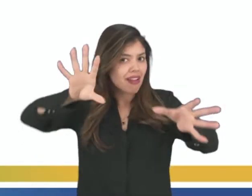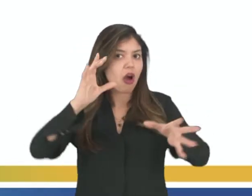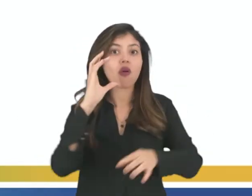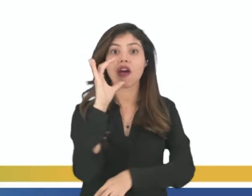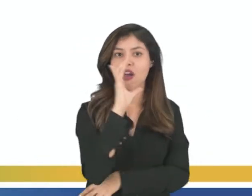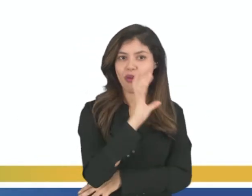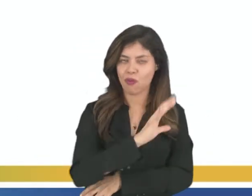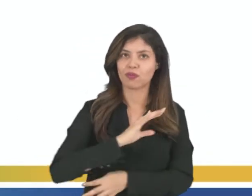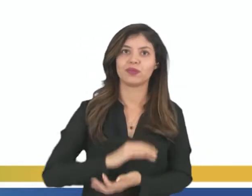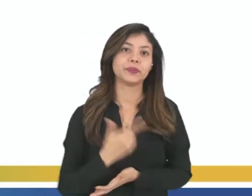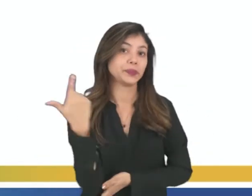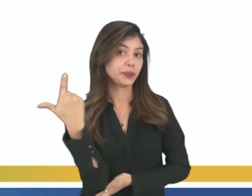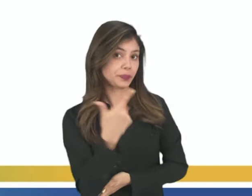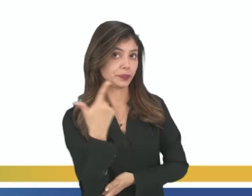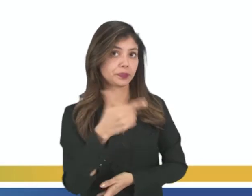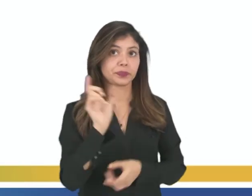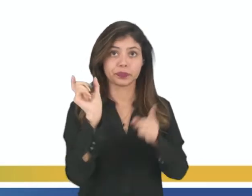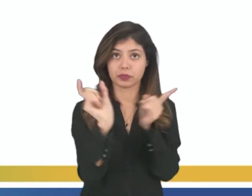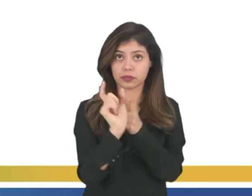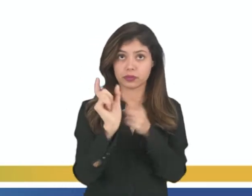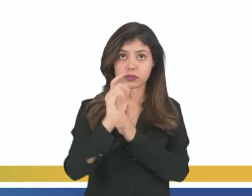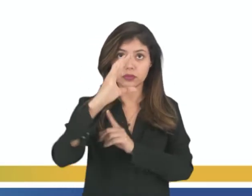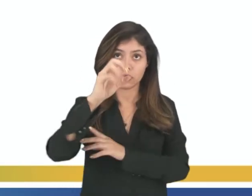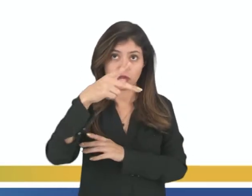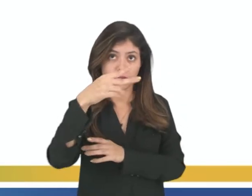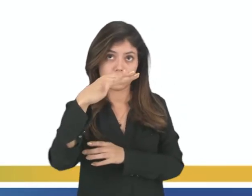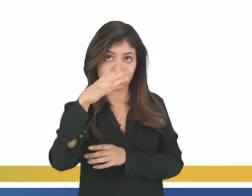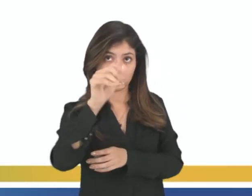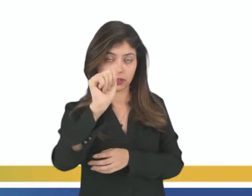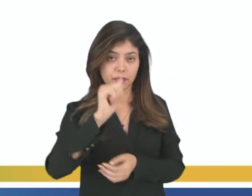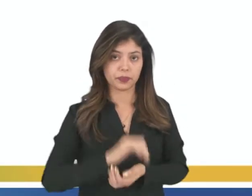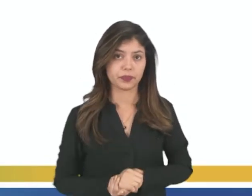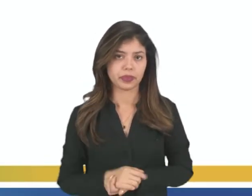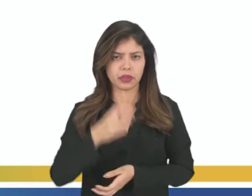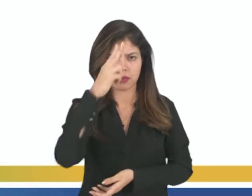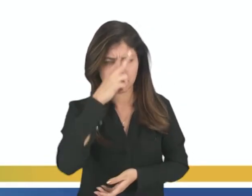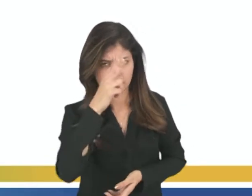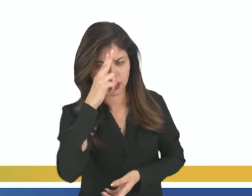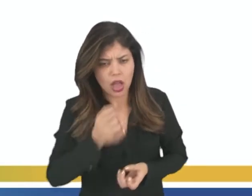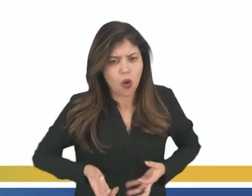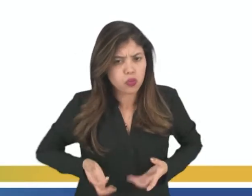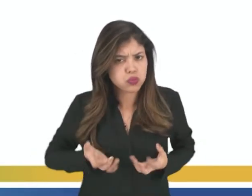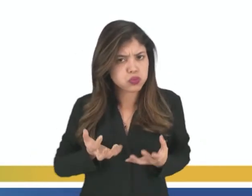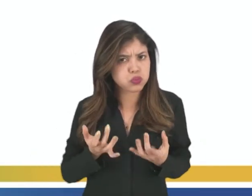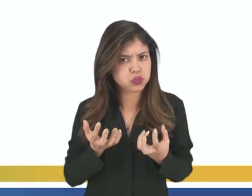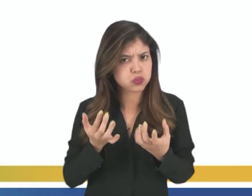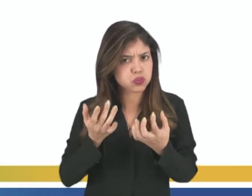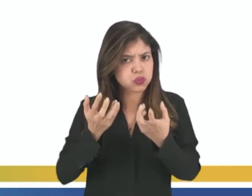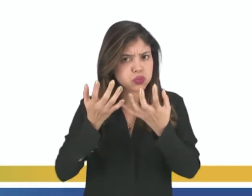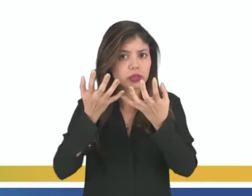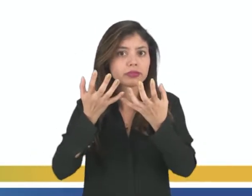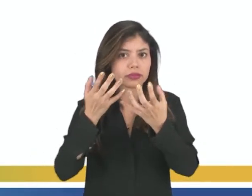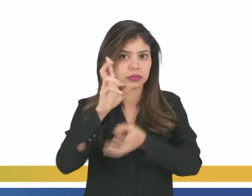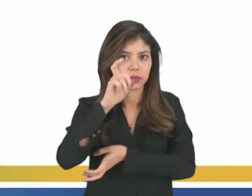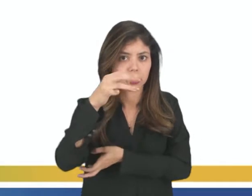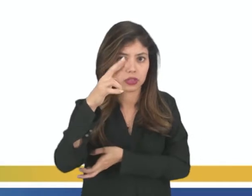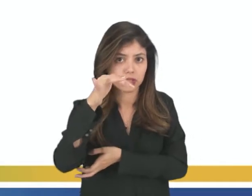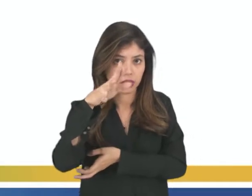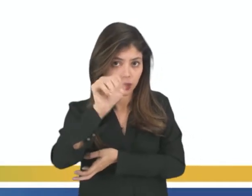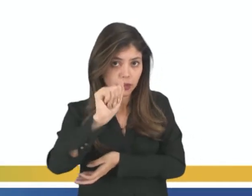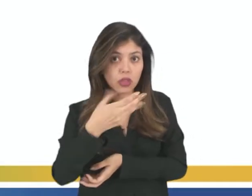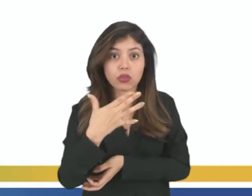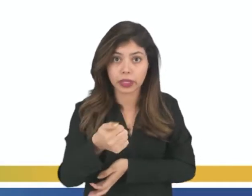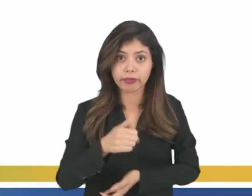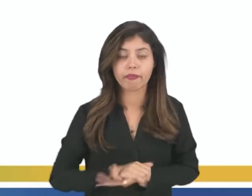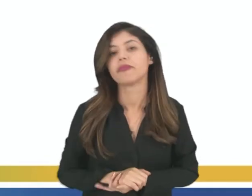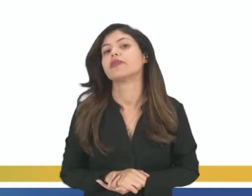segunda palavrinha importante é combustão. Lembra que combustão é queima e toda queima é exotérmica? Tudo